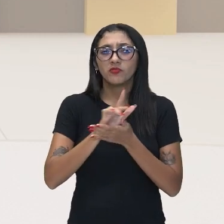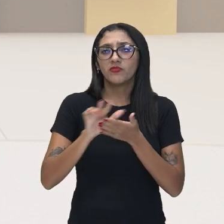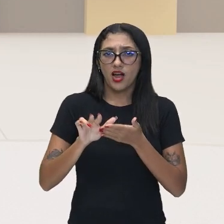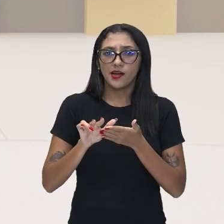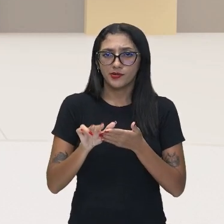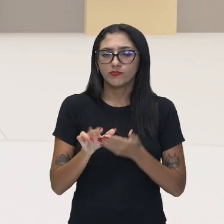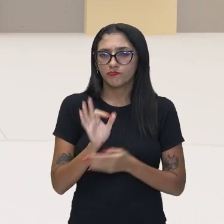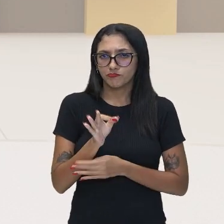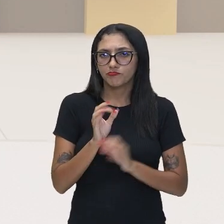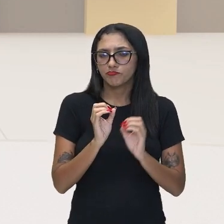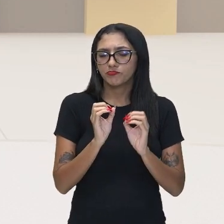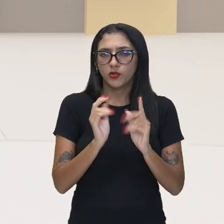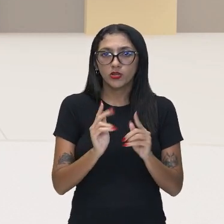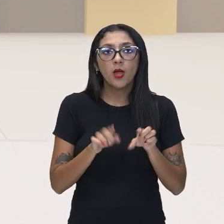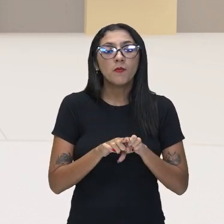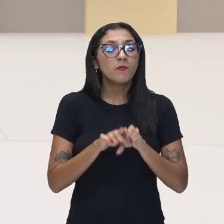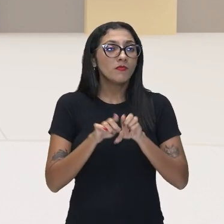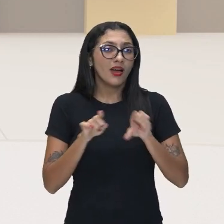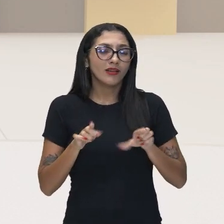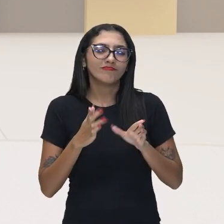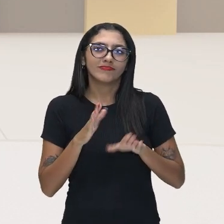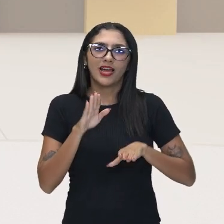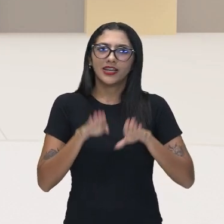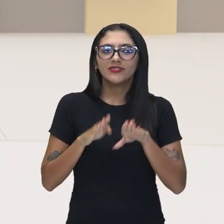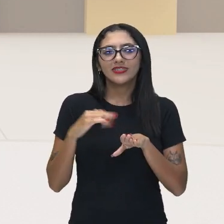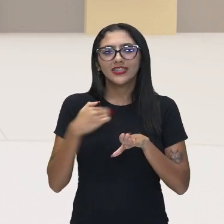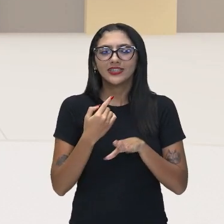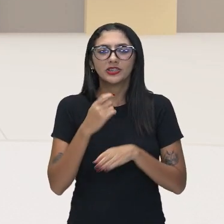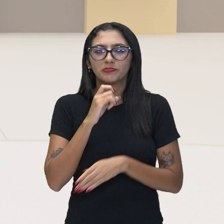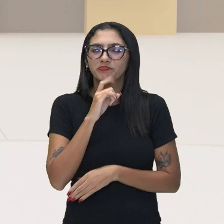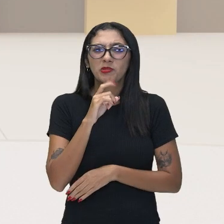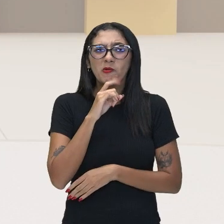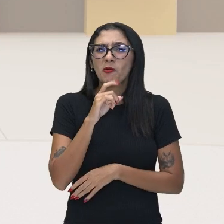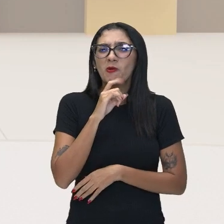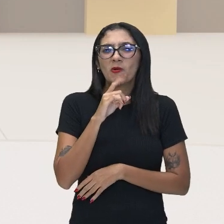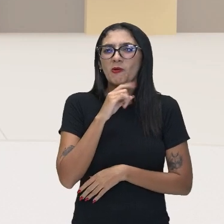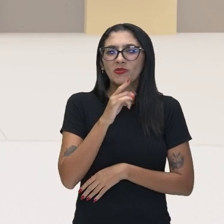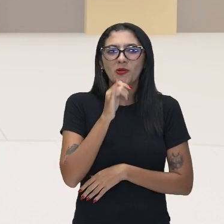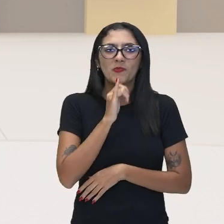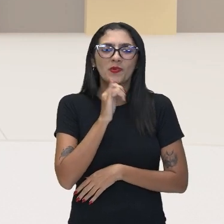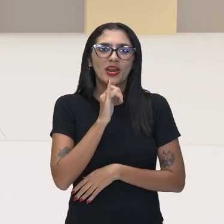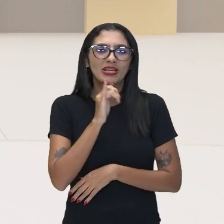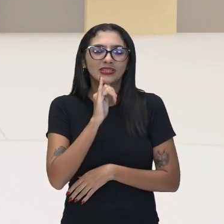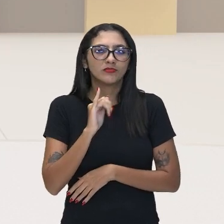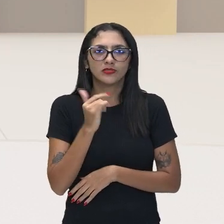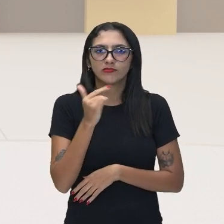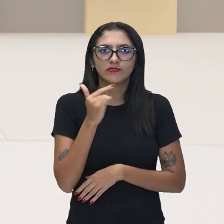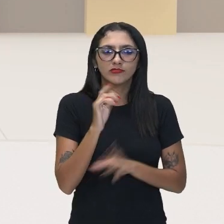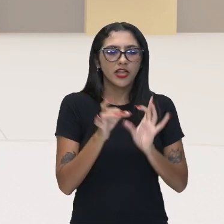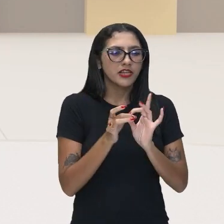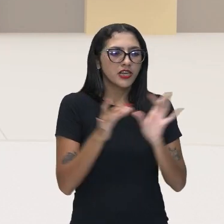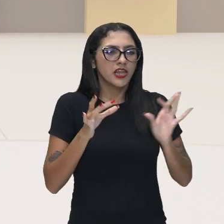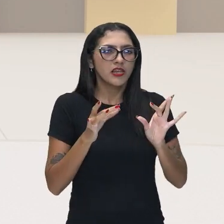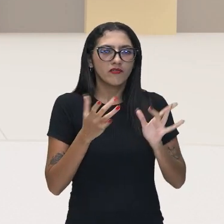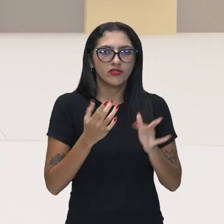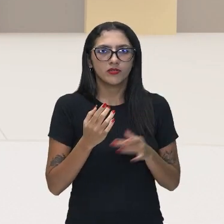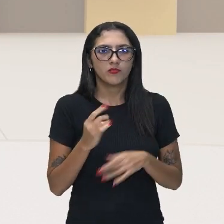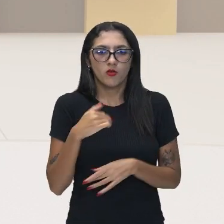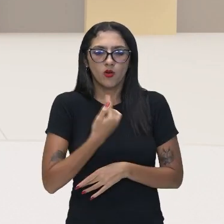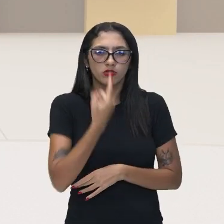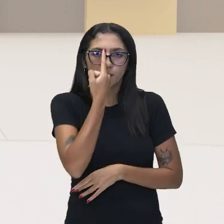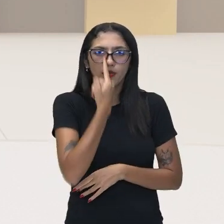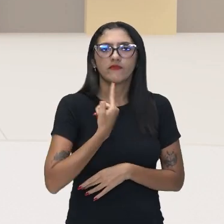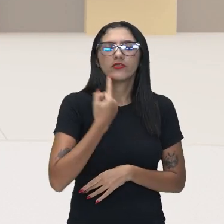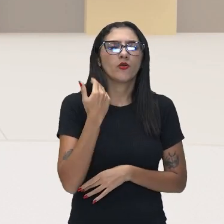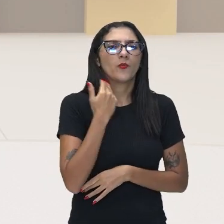dizer. Porém, às vezes você não tem disponível, né, para você, né, para o seu perfil,